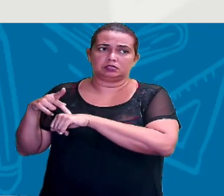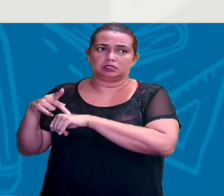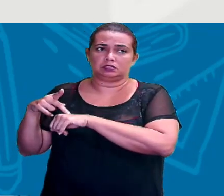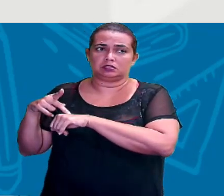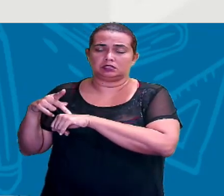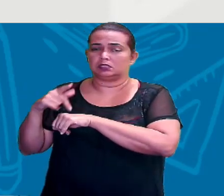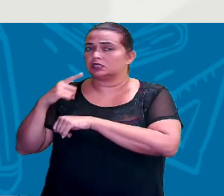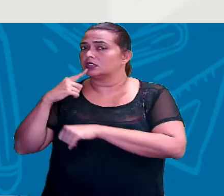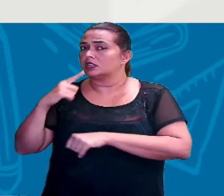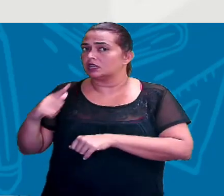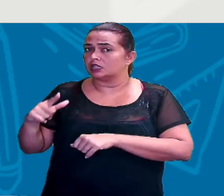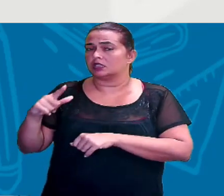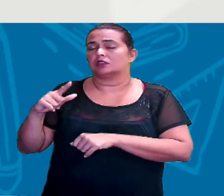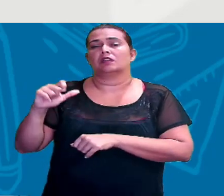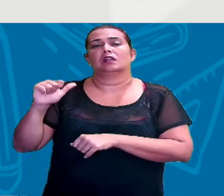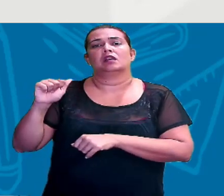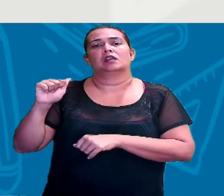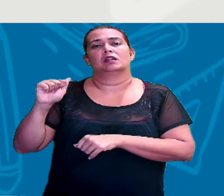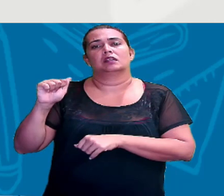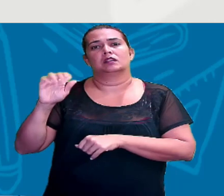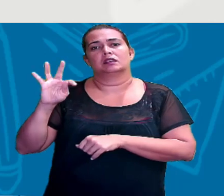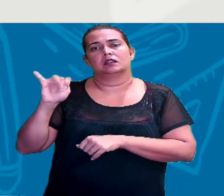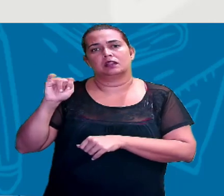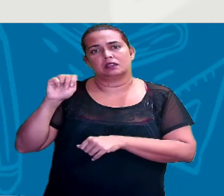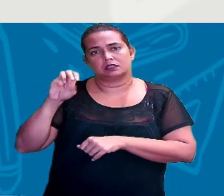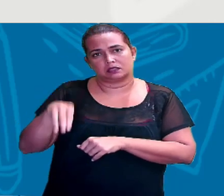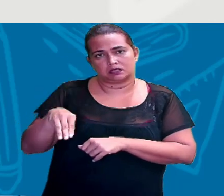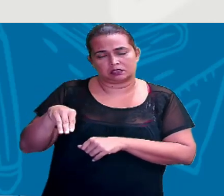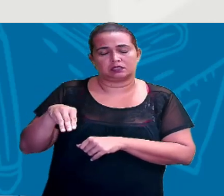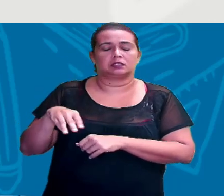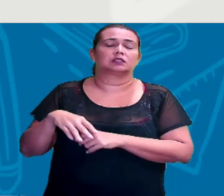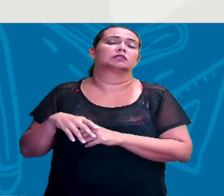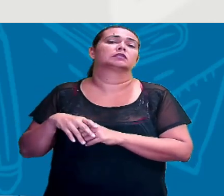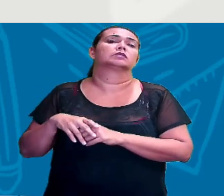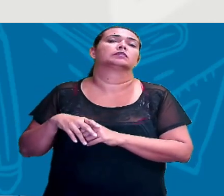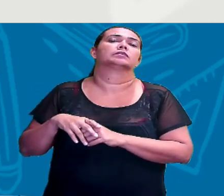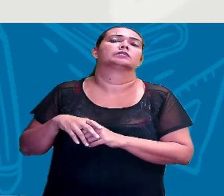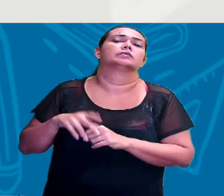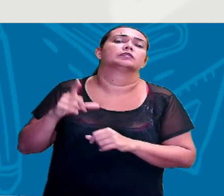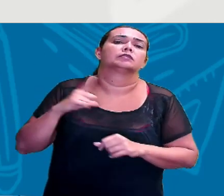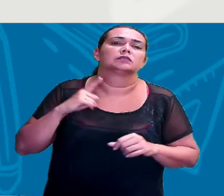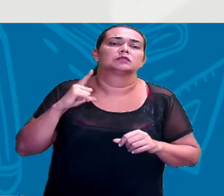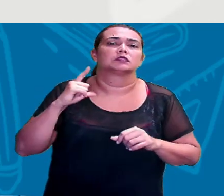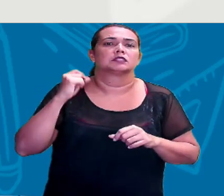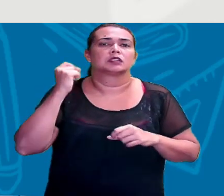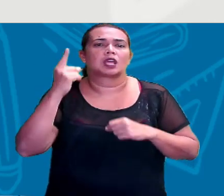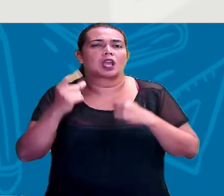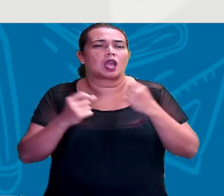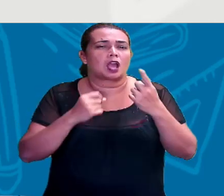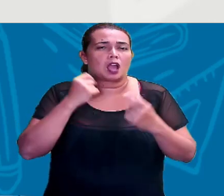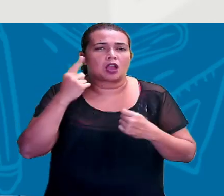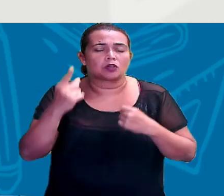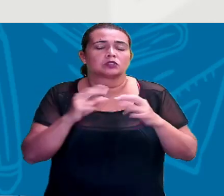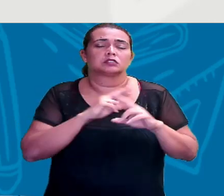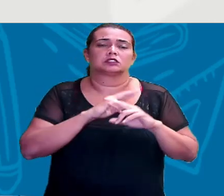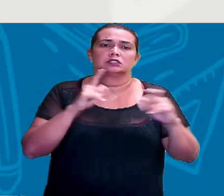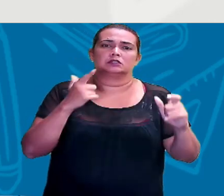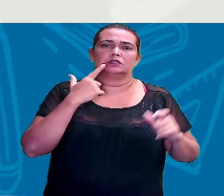de língua de origem latina, porém tem algumas exceções, né, como por exemplo a Guiana. Porém,